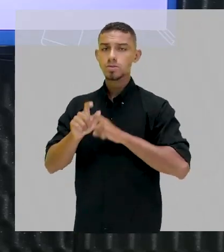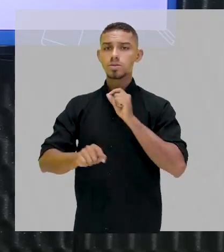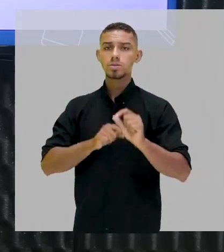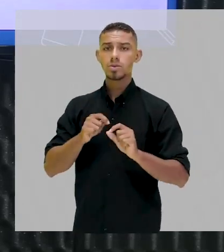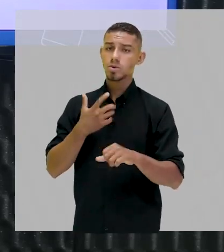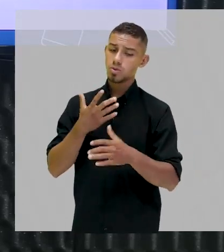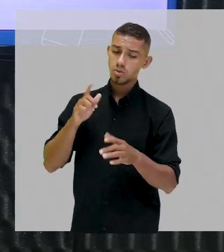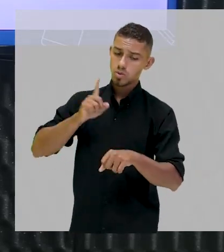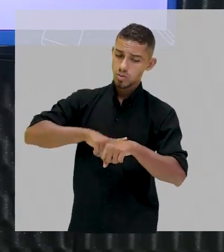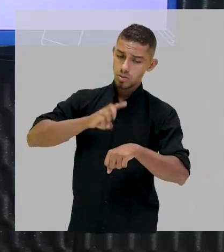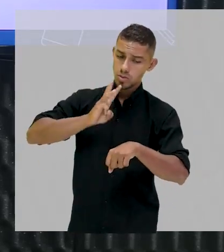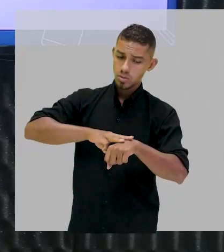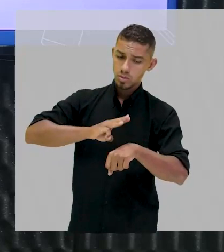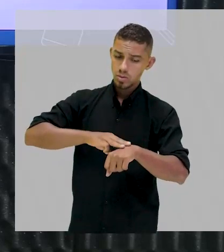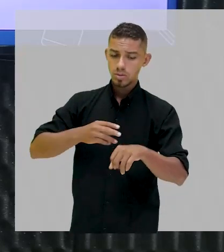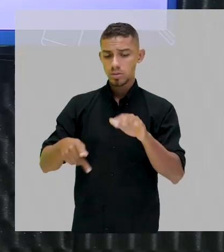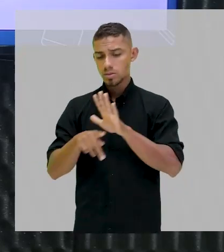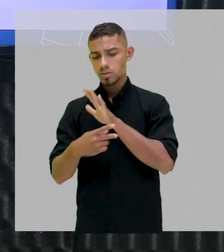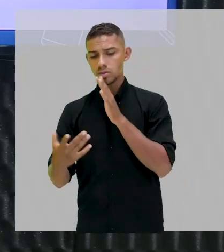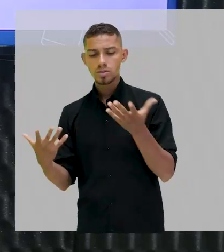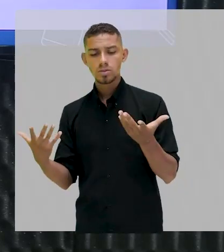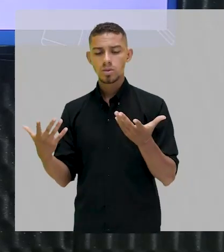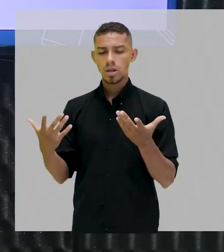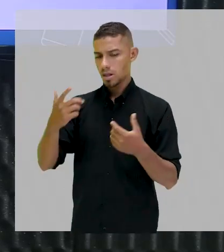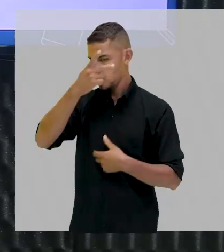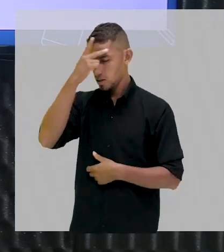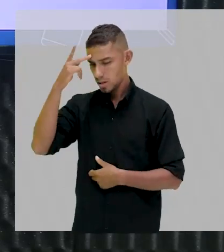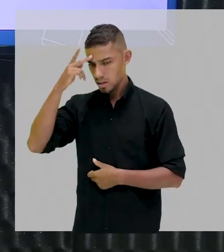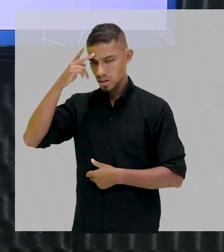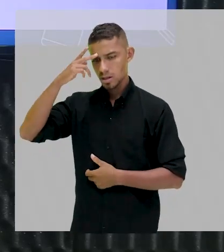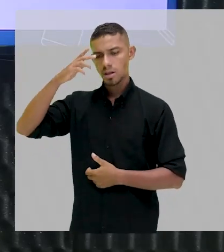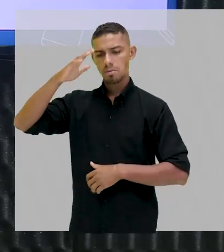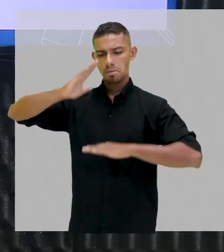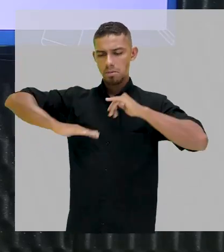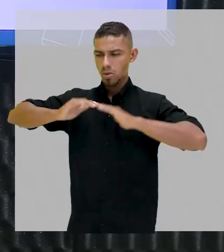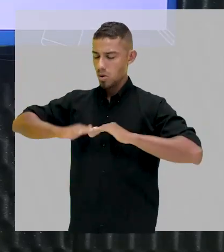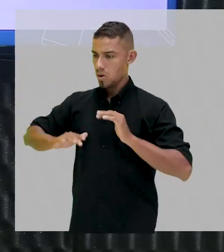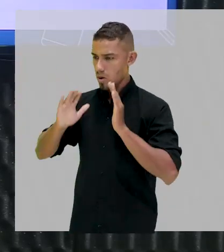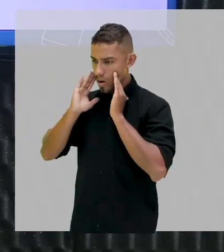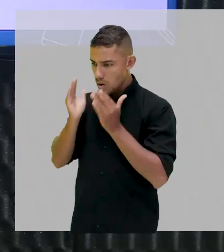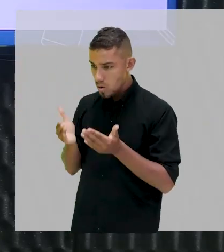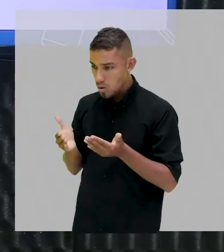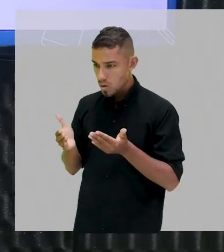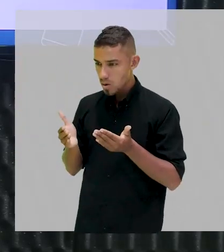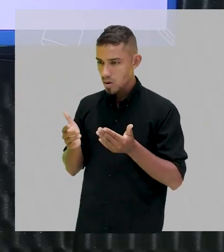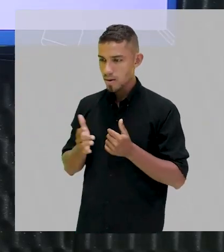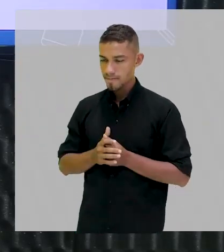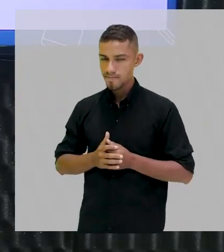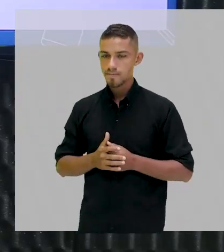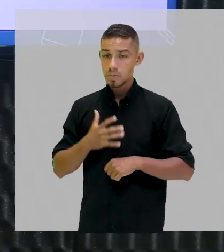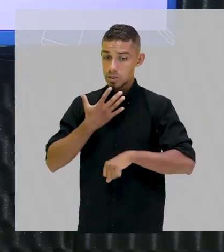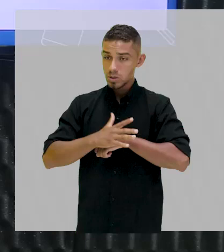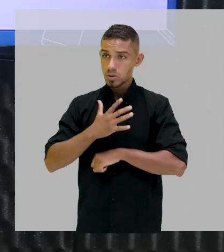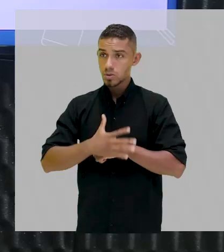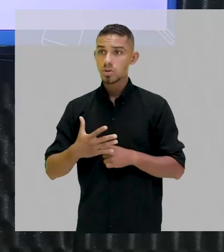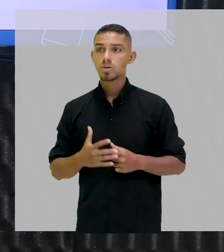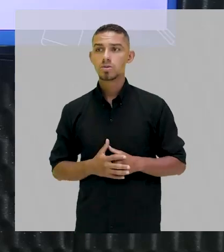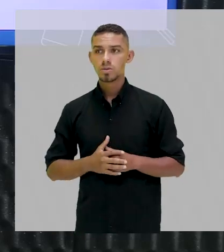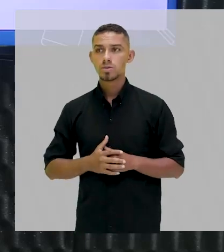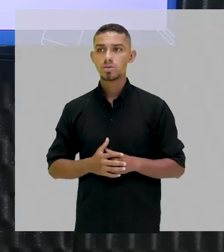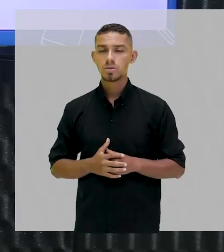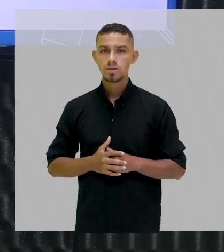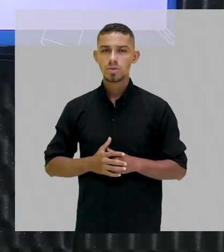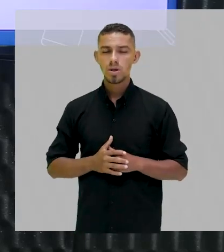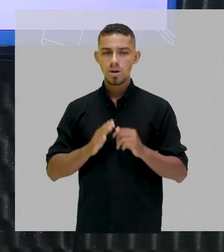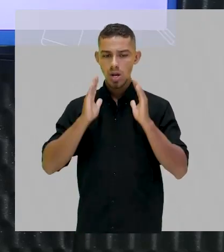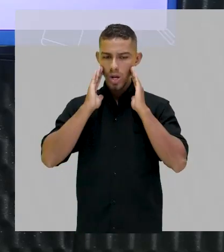em alguns momentos está lá treinando, o profissional que está acompanhando diz assim, concentra, concentra na execução do movimento. Então,